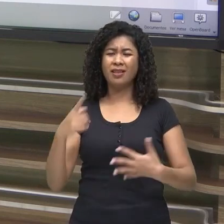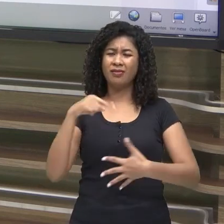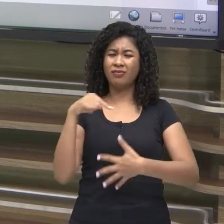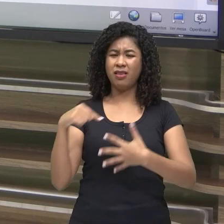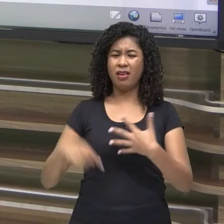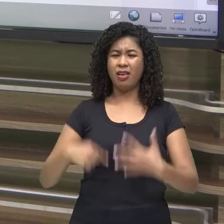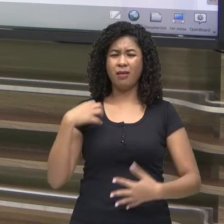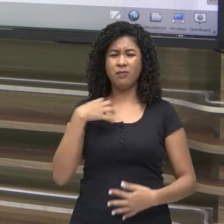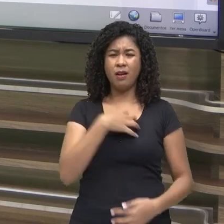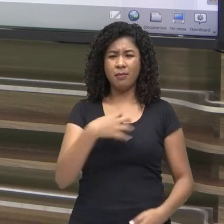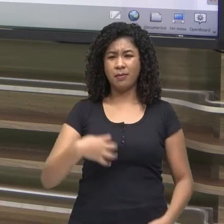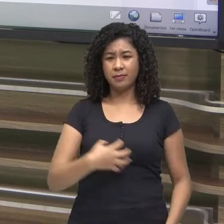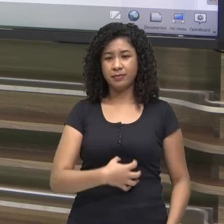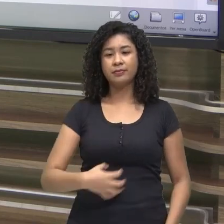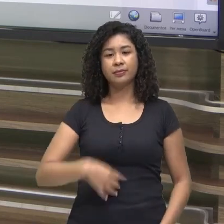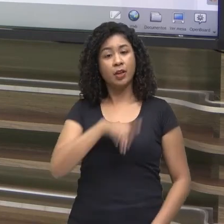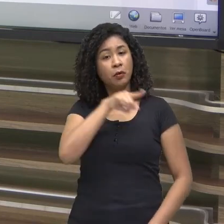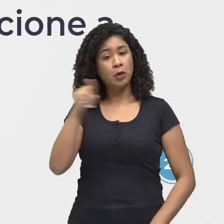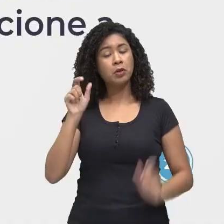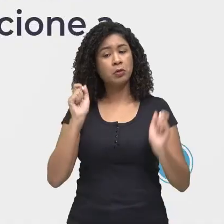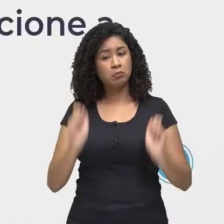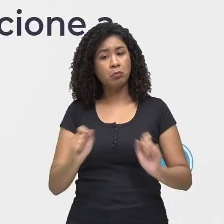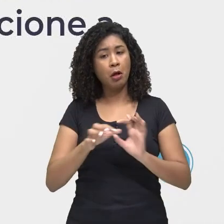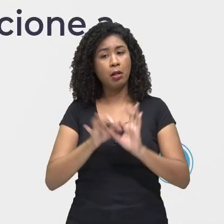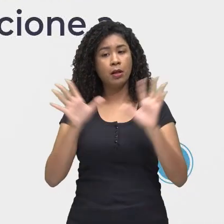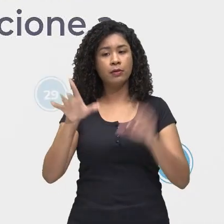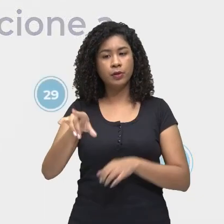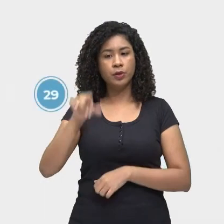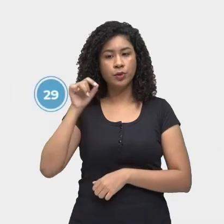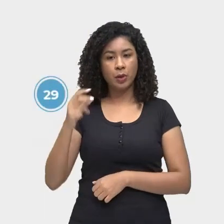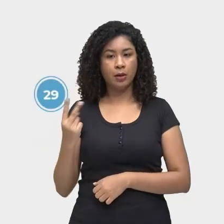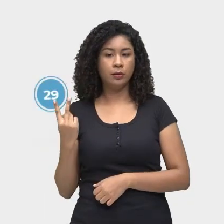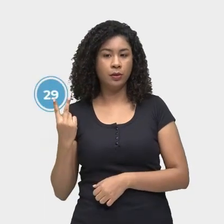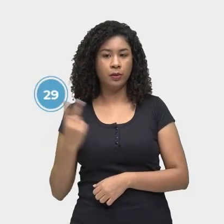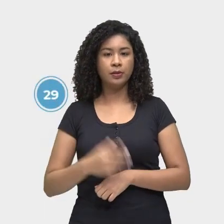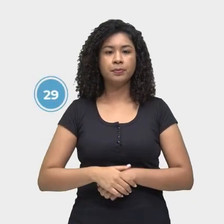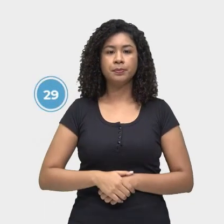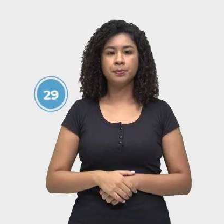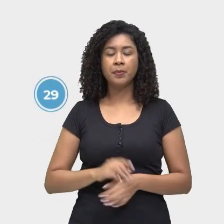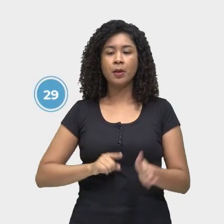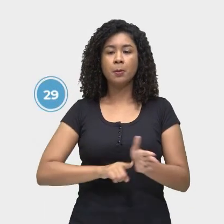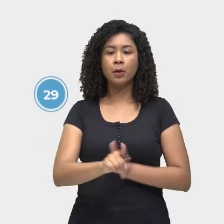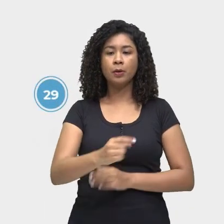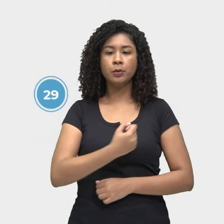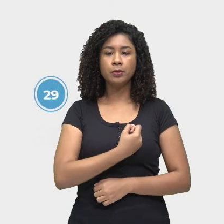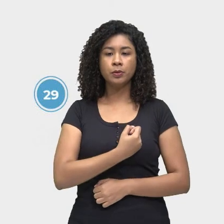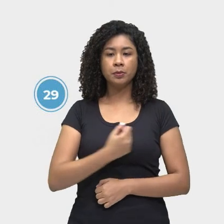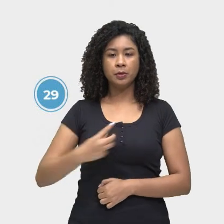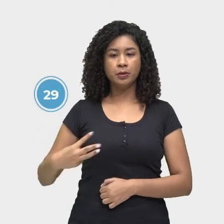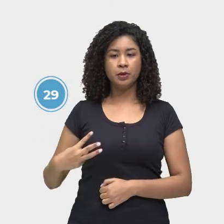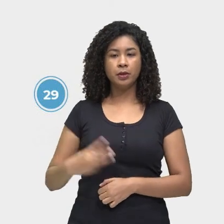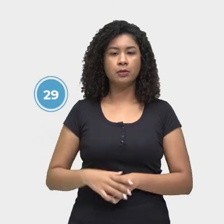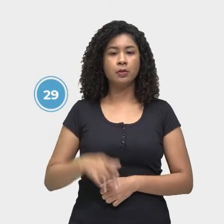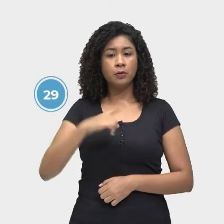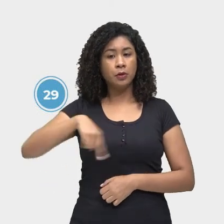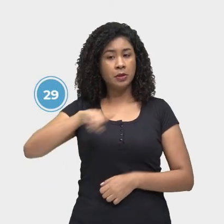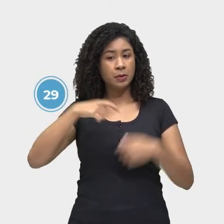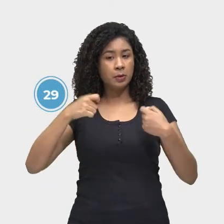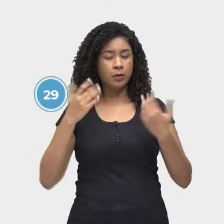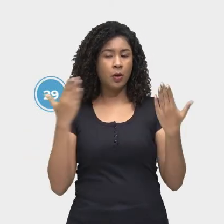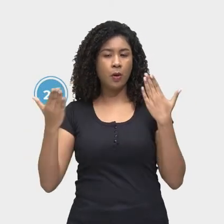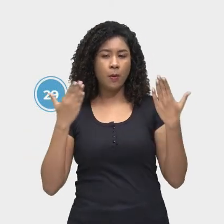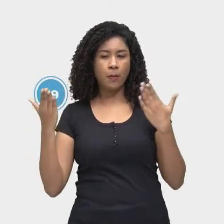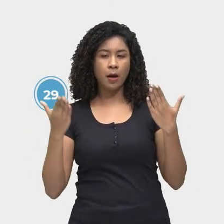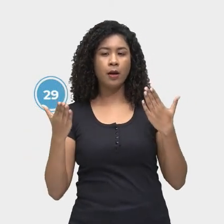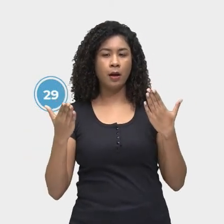para vocês citarem aí. Na terceira questão, era para vocês relacionarem a primeira coluna com a segunda, né?